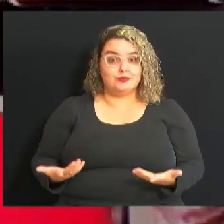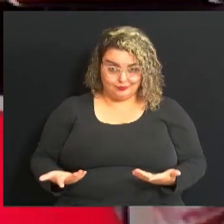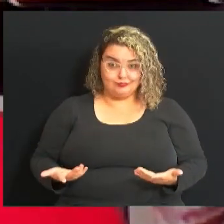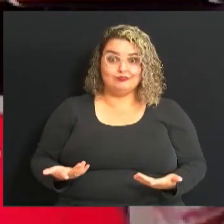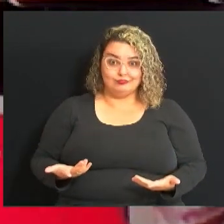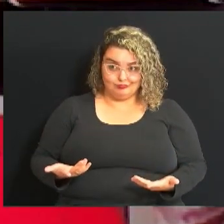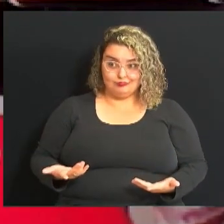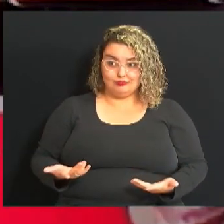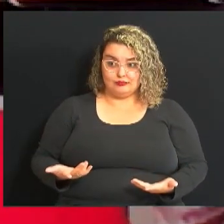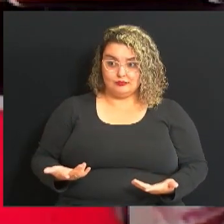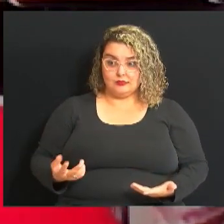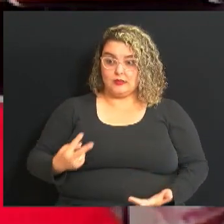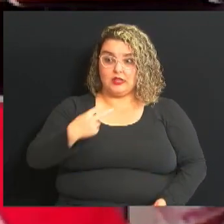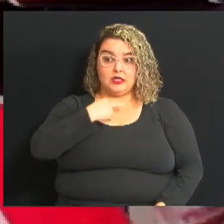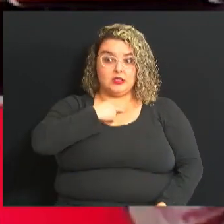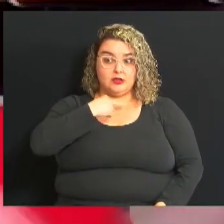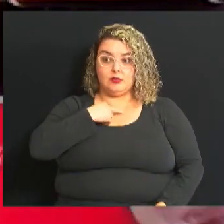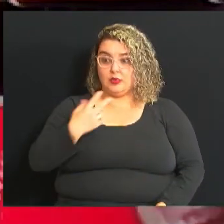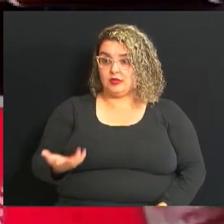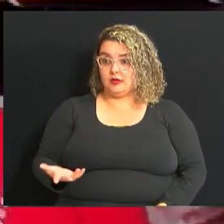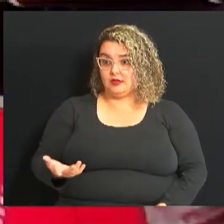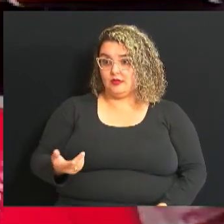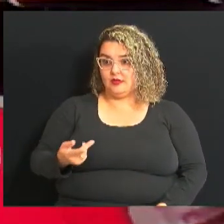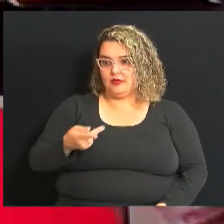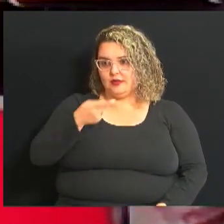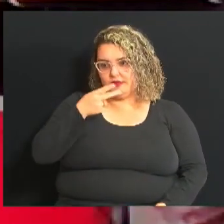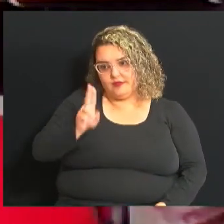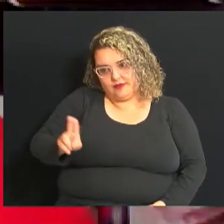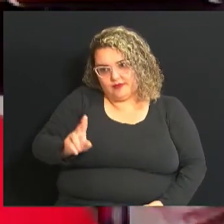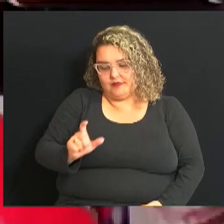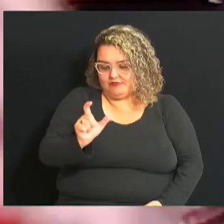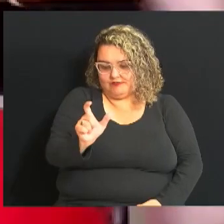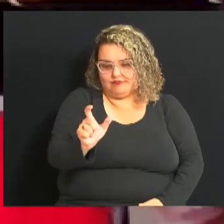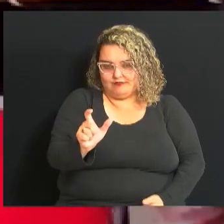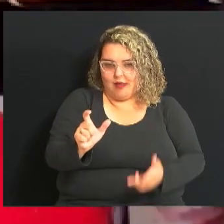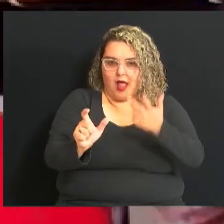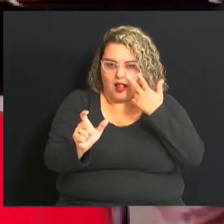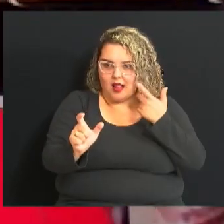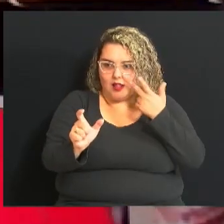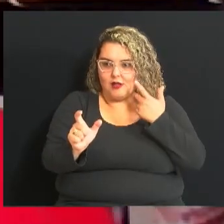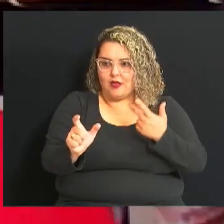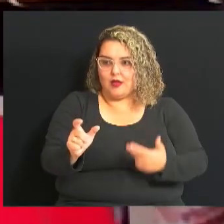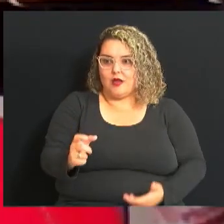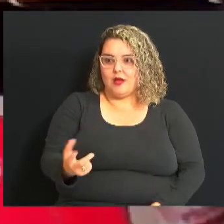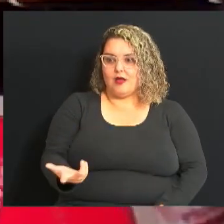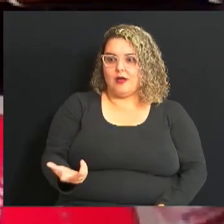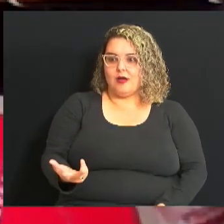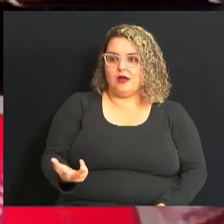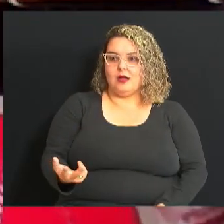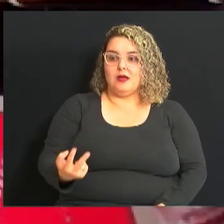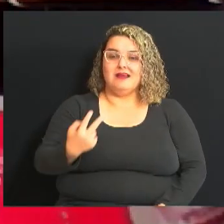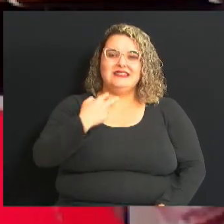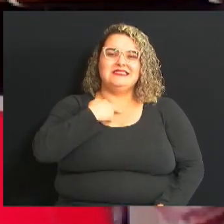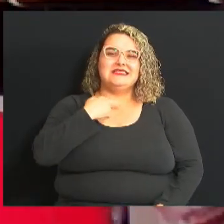gente não pode, eu vou usar um termo muito popular, a gente não pode passar